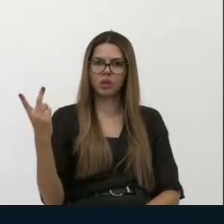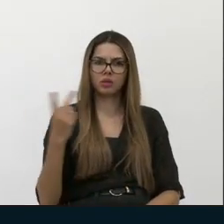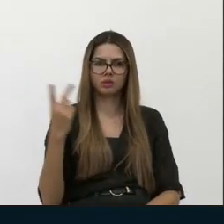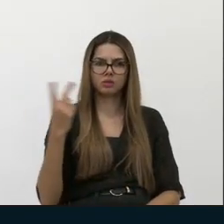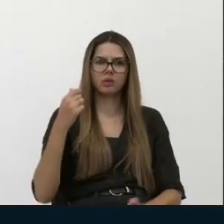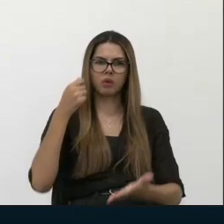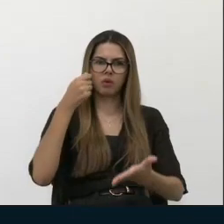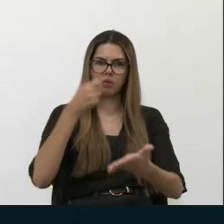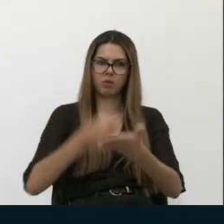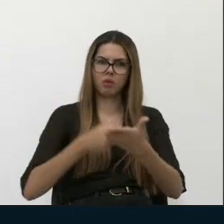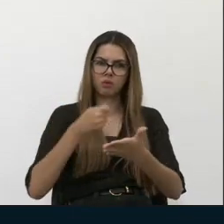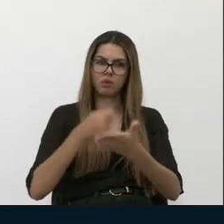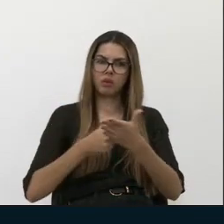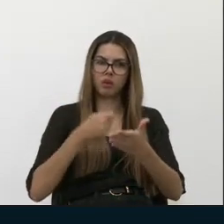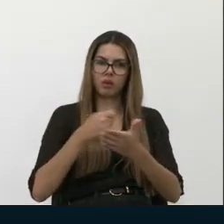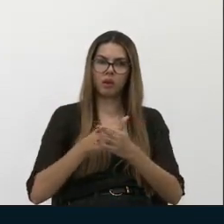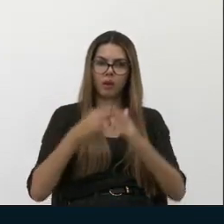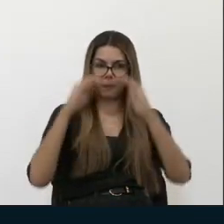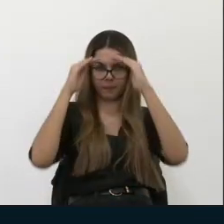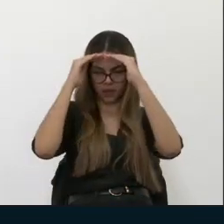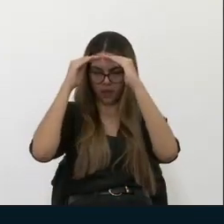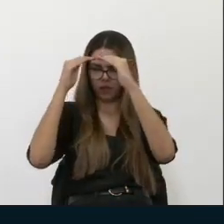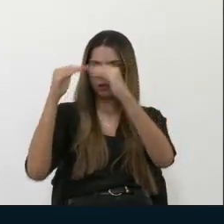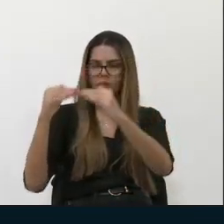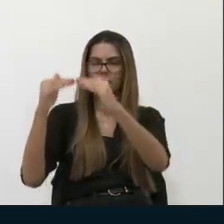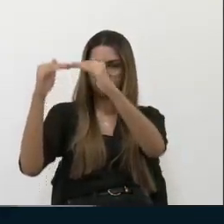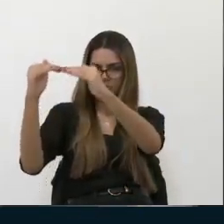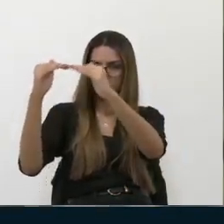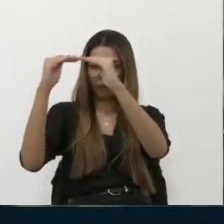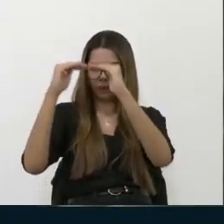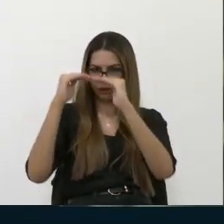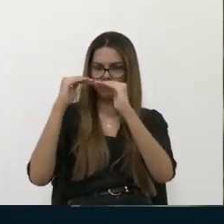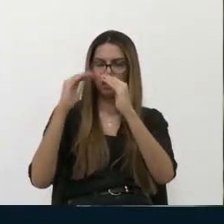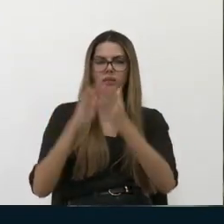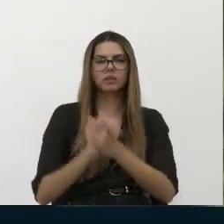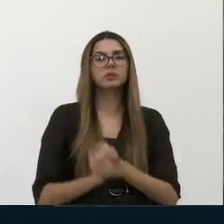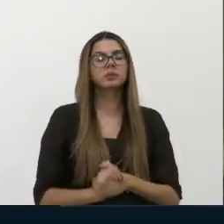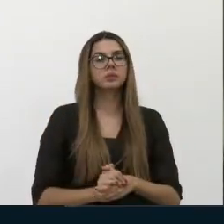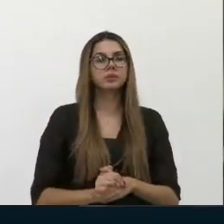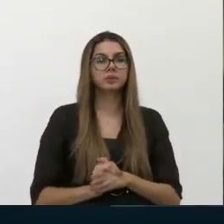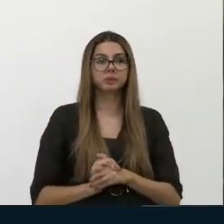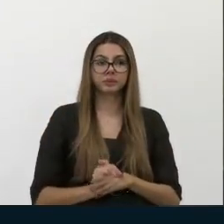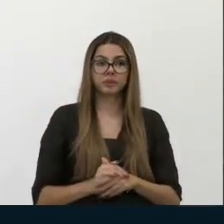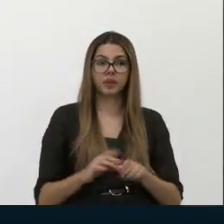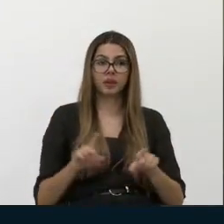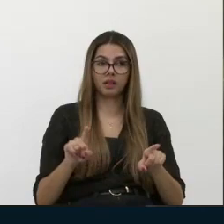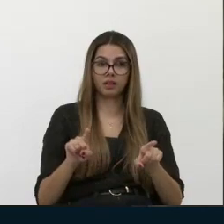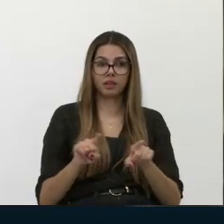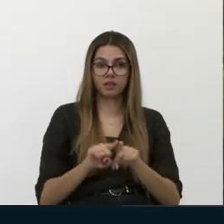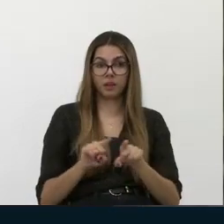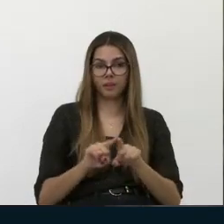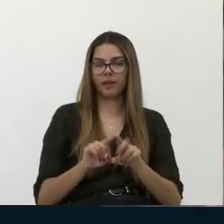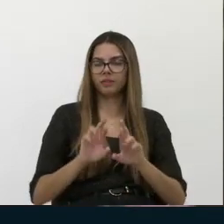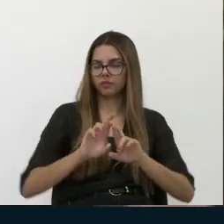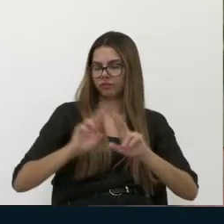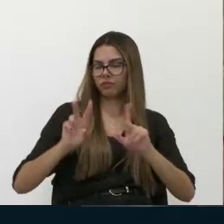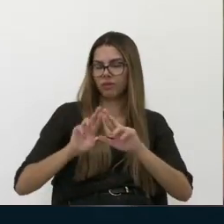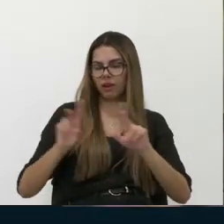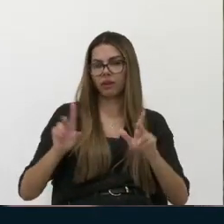militantes. Ele me respeita e eu também, apesar de podermos ter divergência.